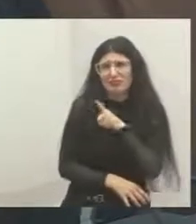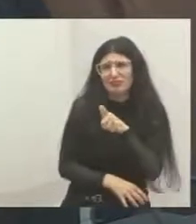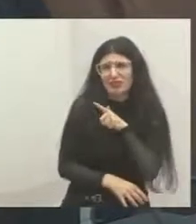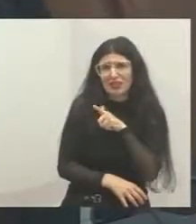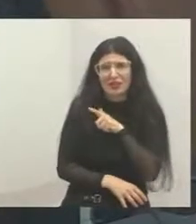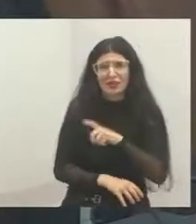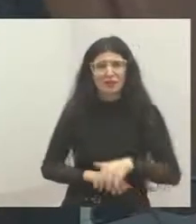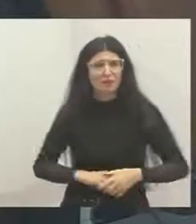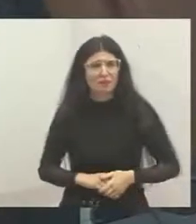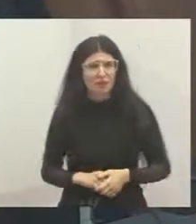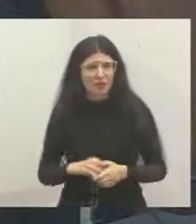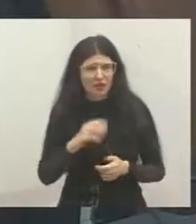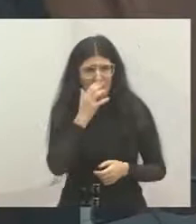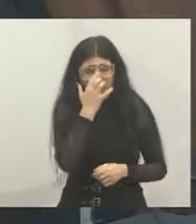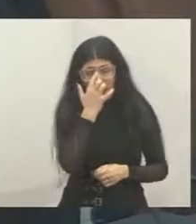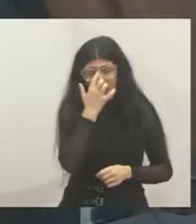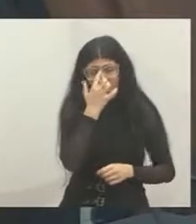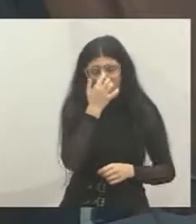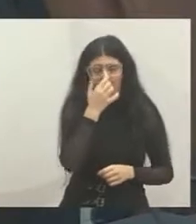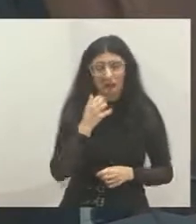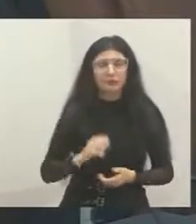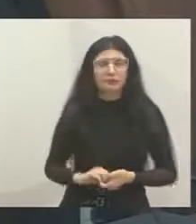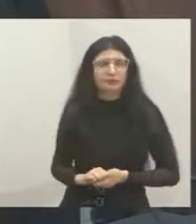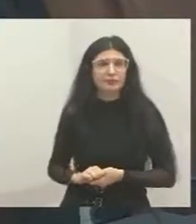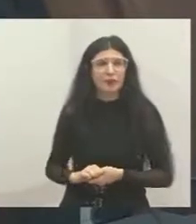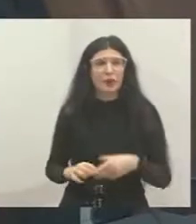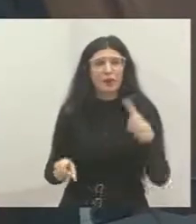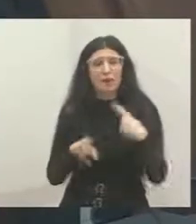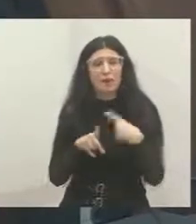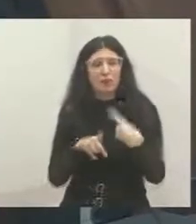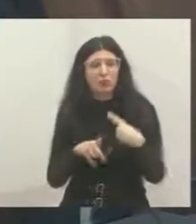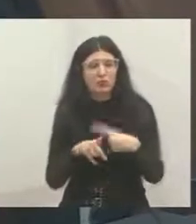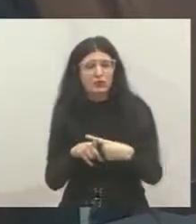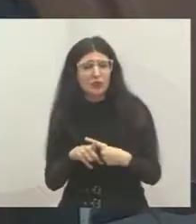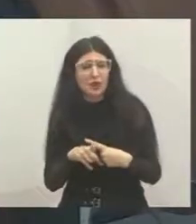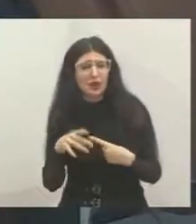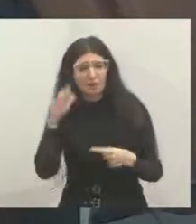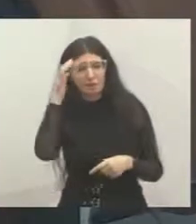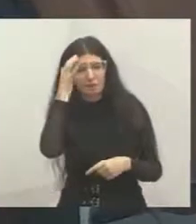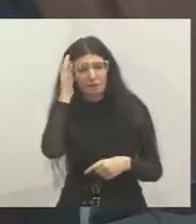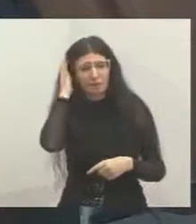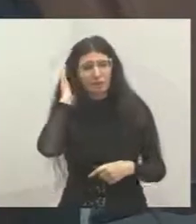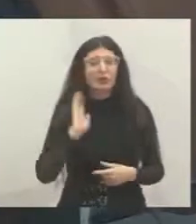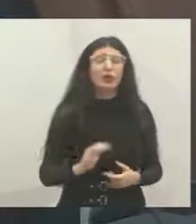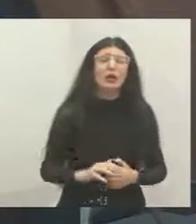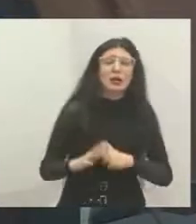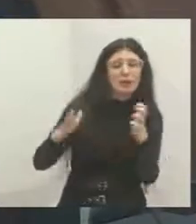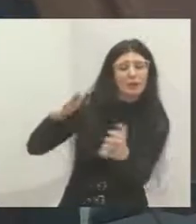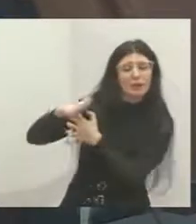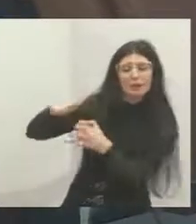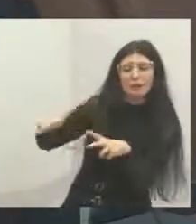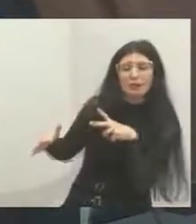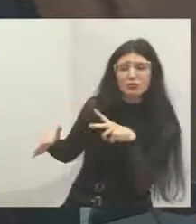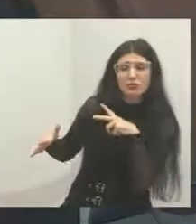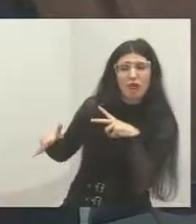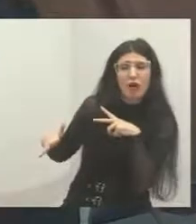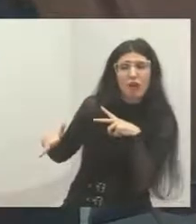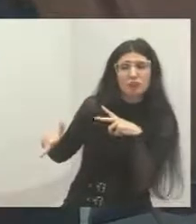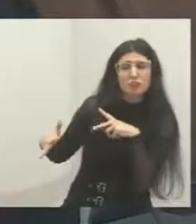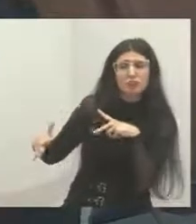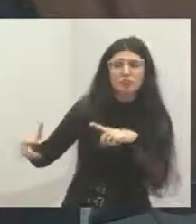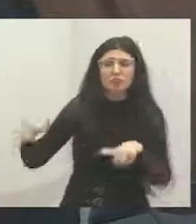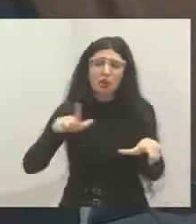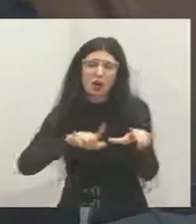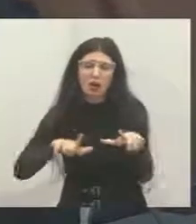orçamentária de material de consumo, prestação de serviço. Então, fica assim muito subjetivo quando você entende que você fala assim, outras